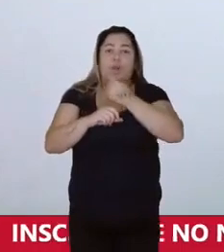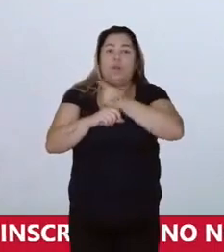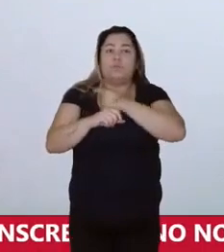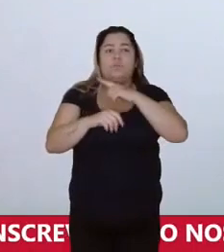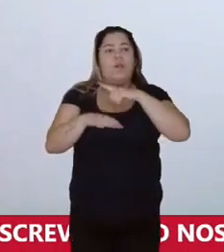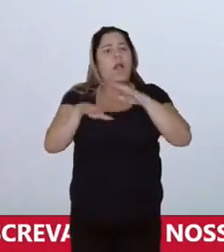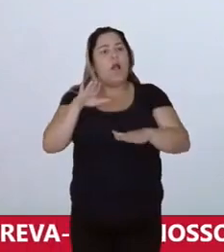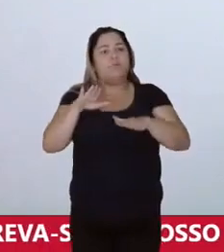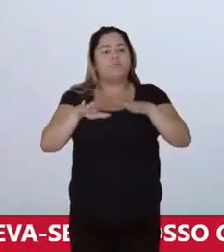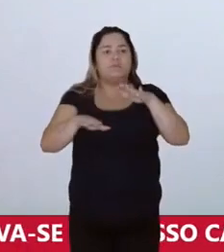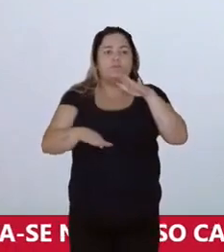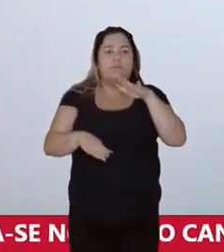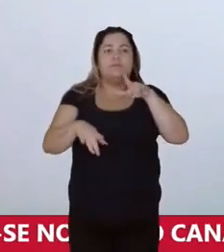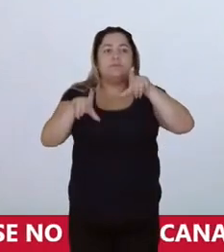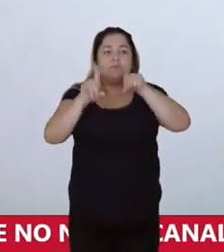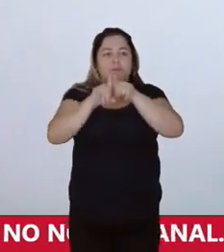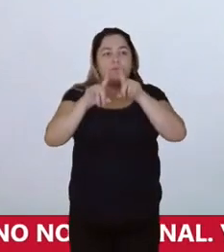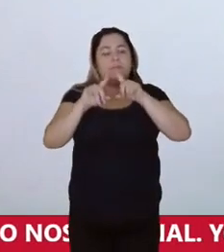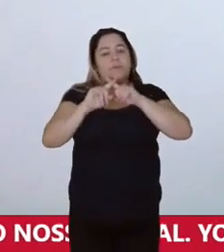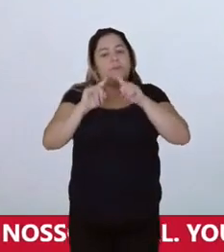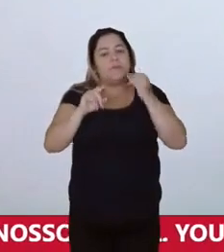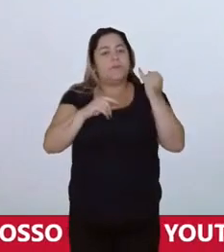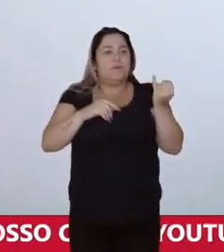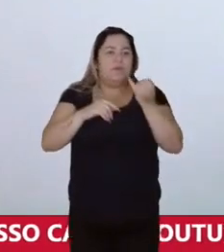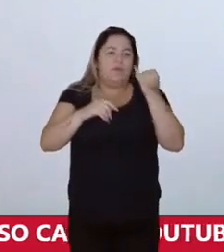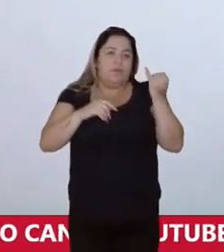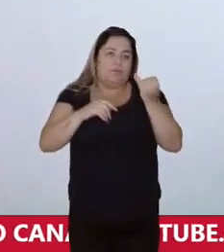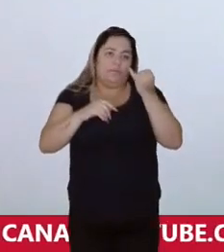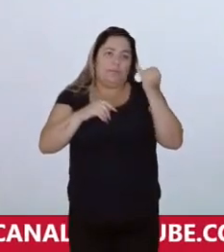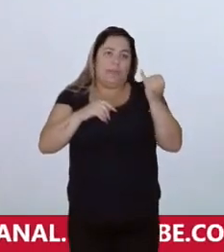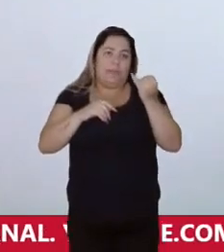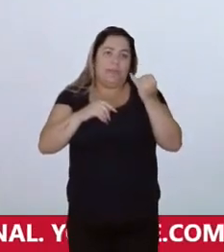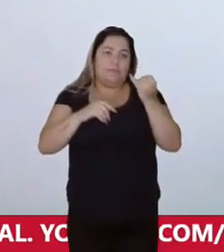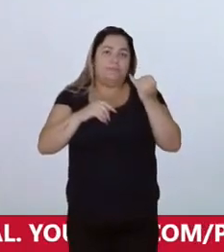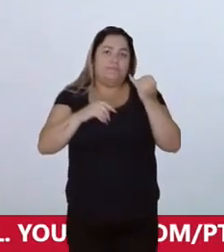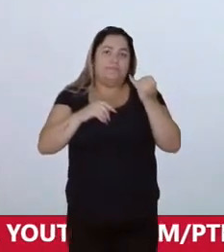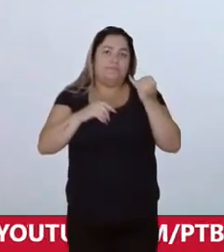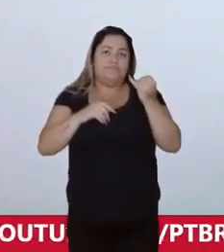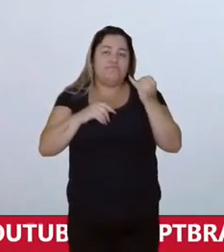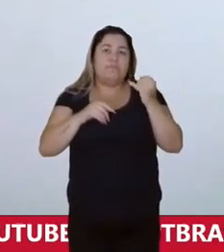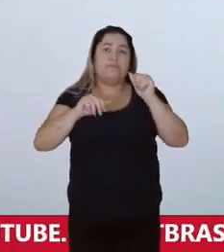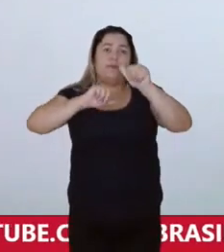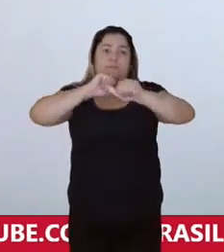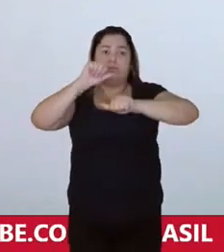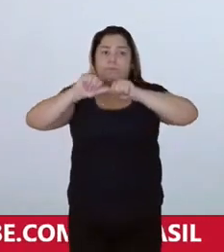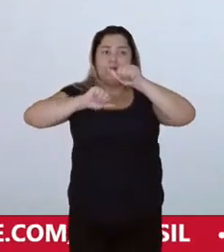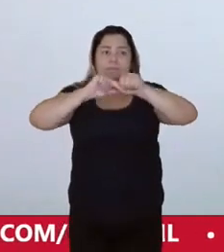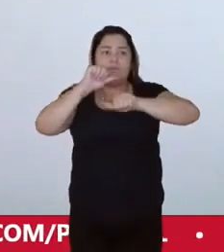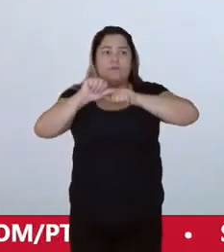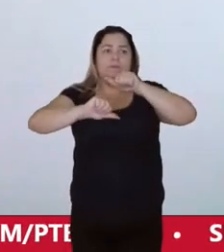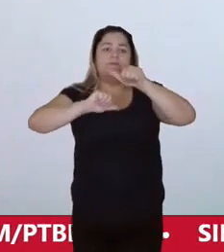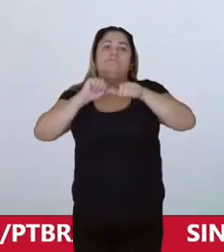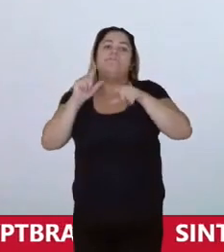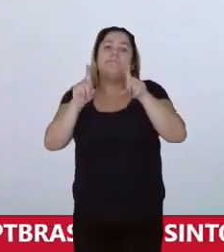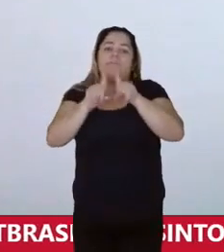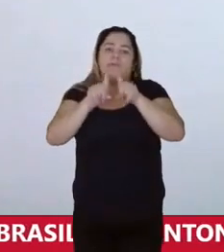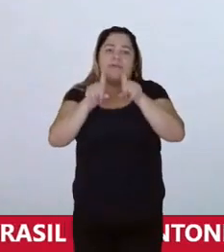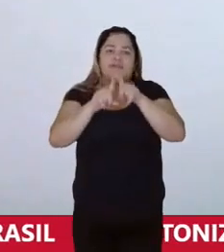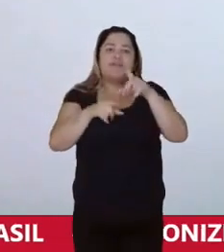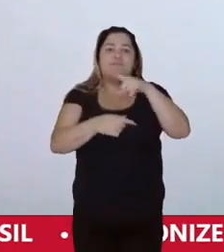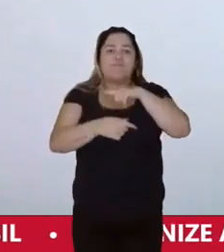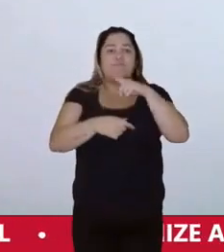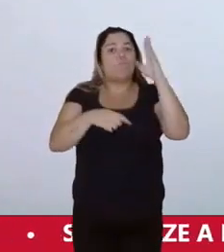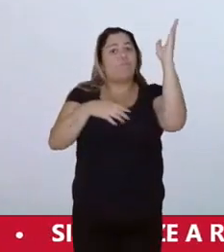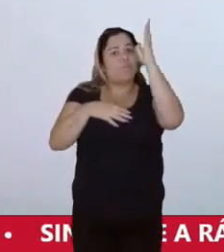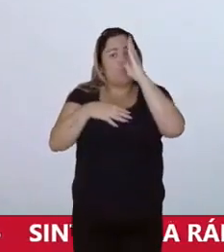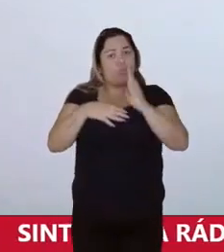e baixos, mas é importante que a gente diga que a transformação real que existiu no Brasil nos